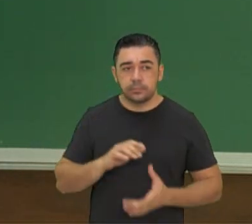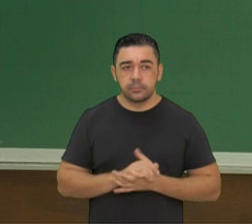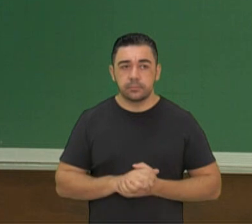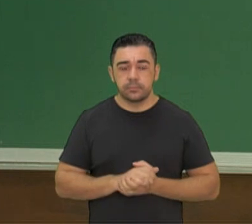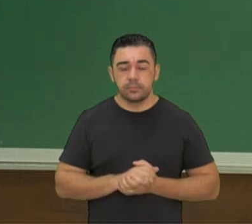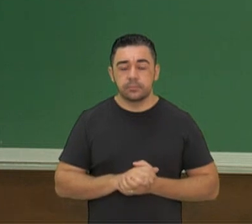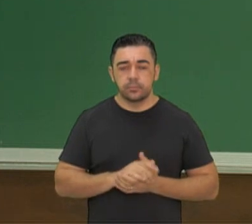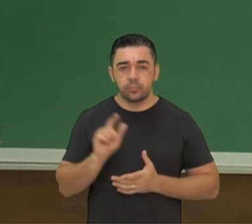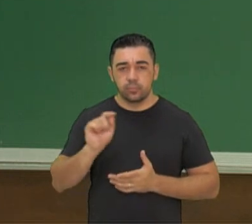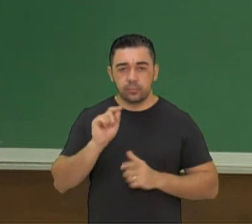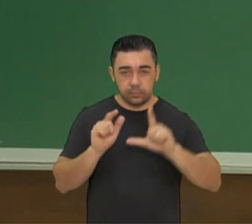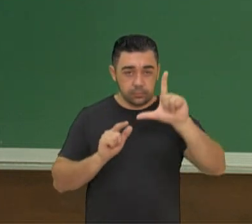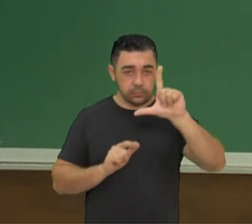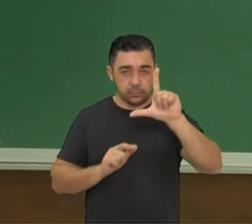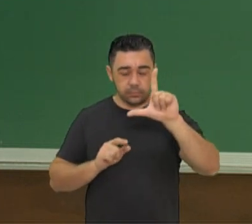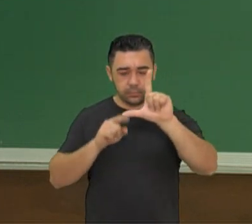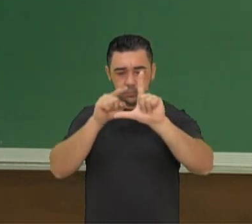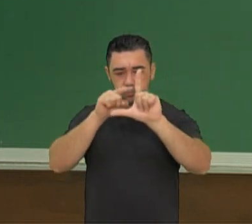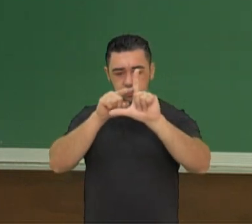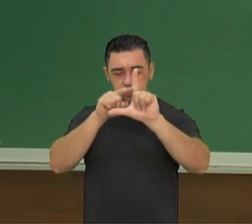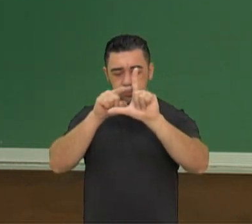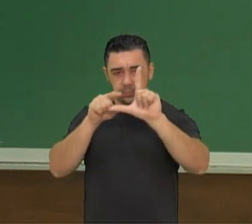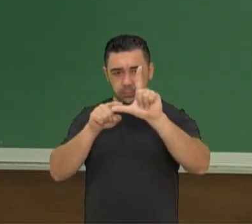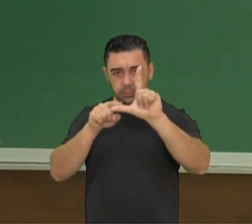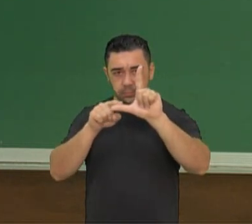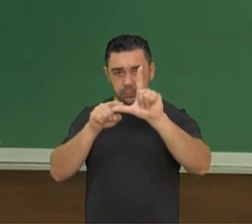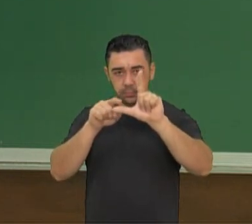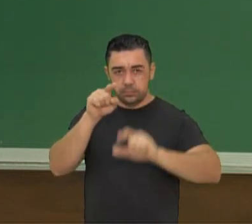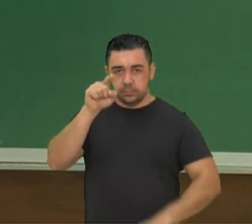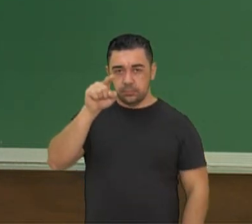ó, onde faz a voltinha do L.